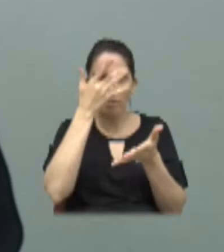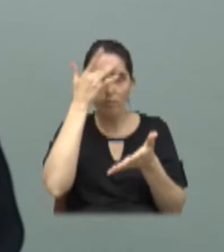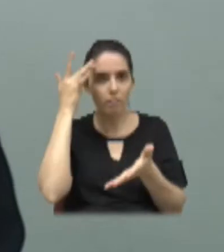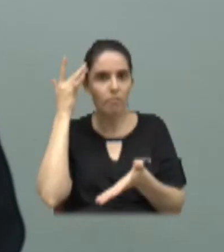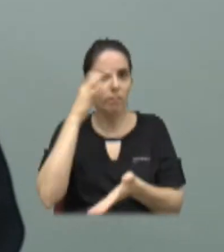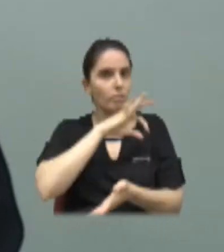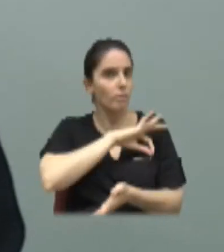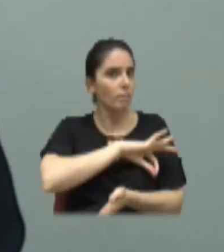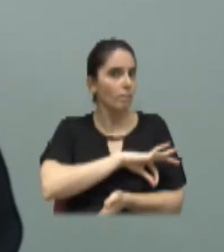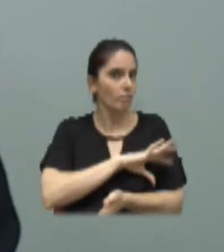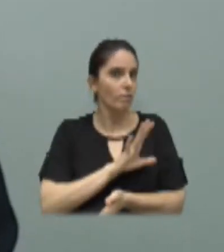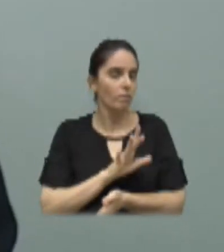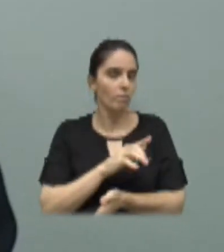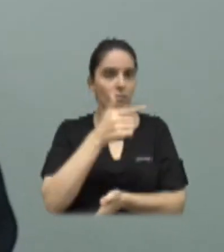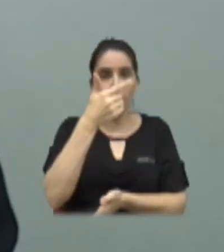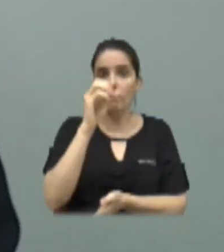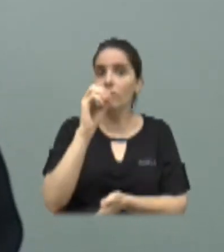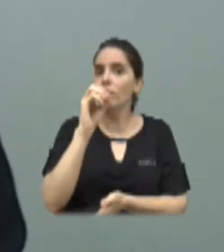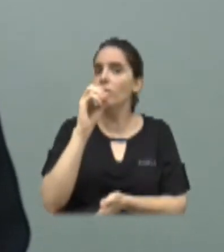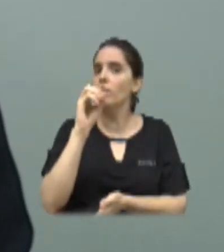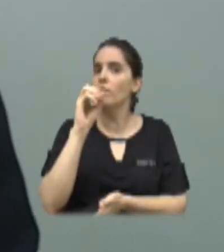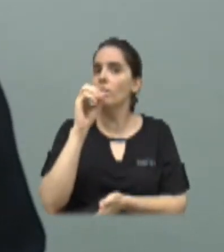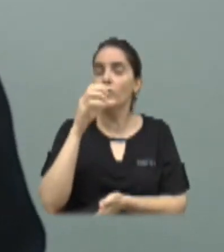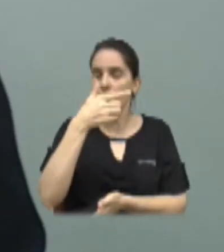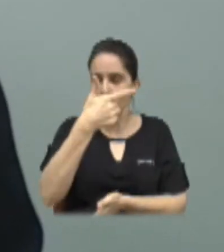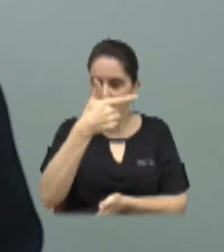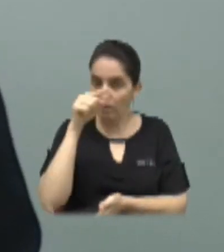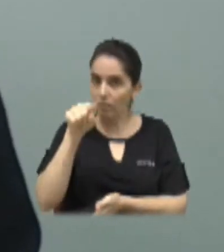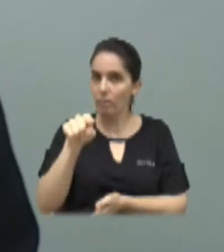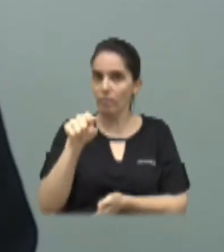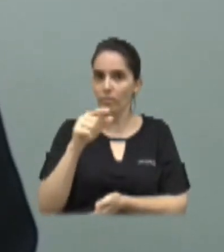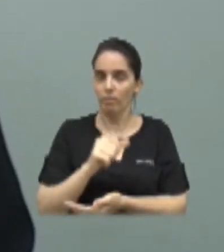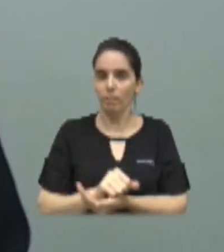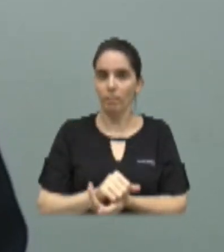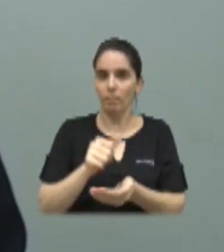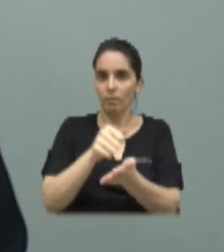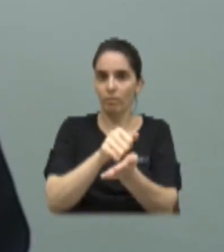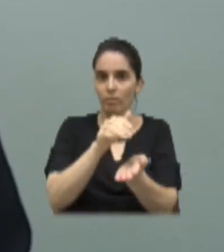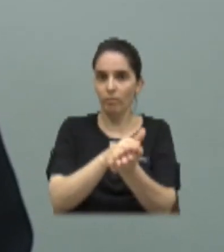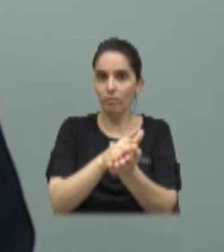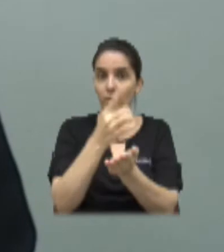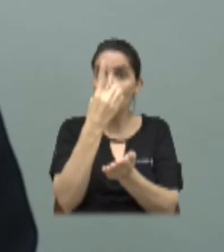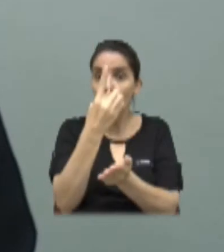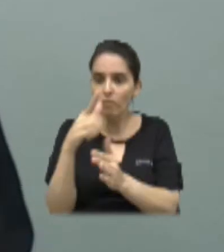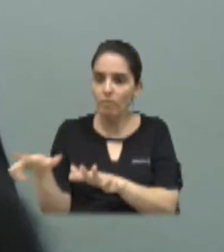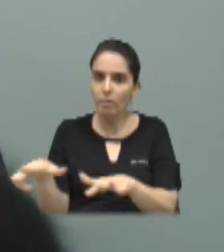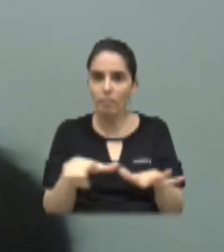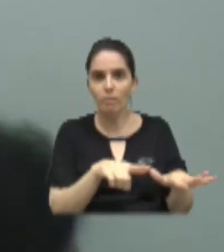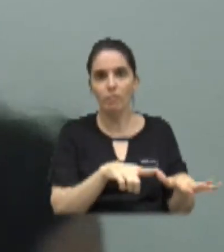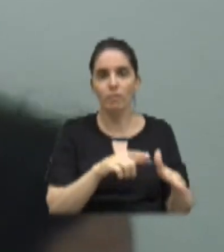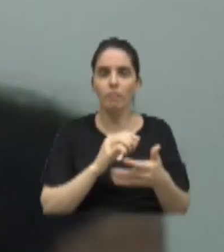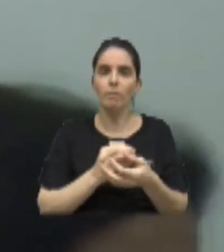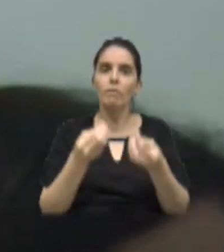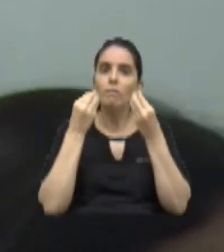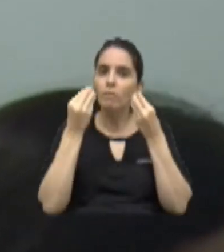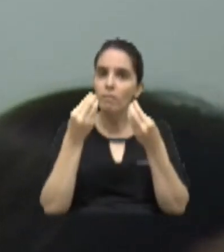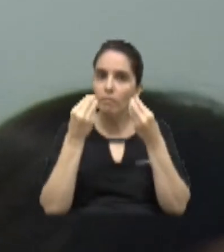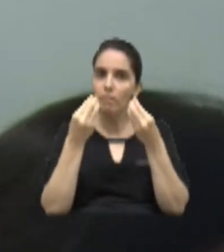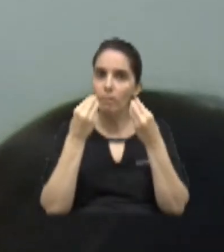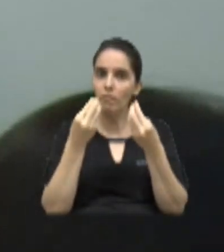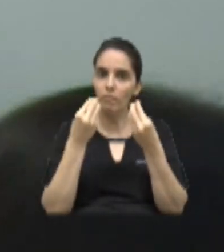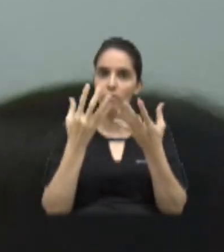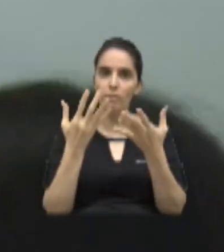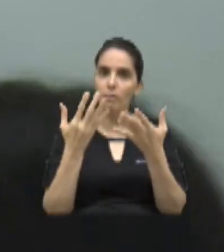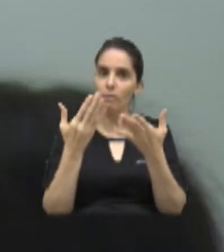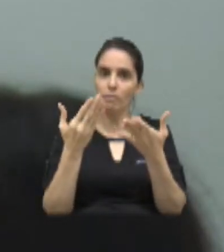Vamos pensar que ela ganha R$2.000. Ela levou essa multa, acho que em uma semana, se eu não me engano. Como é que ela vai fazer? Primeiro que ela